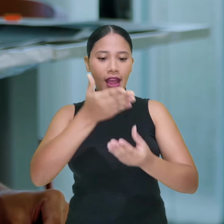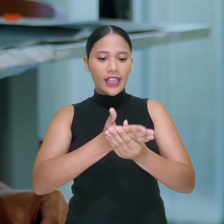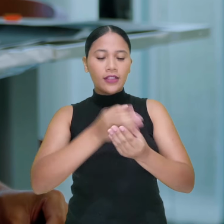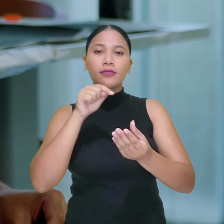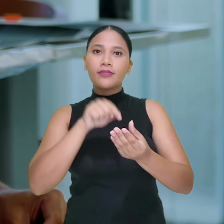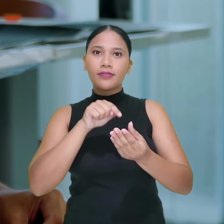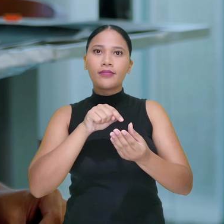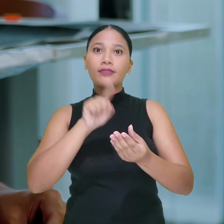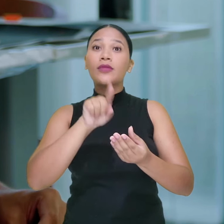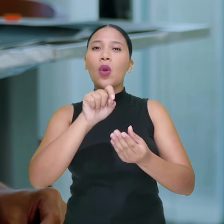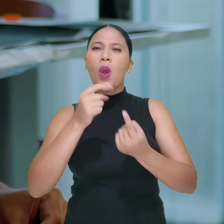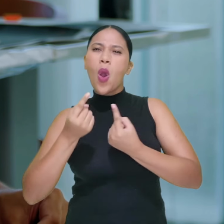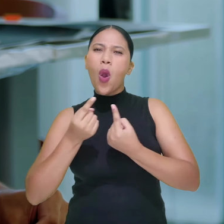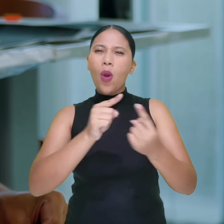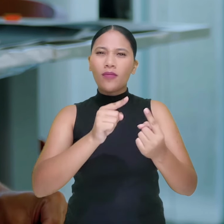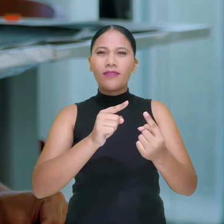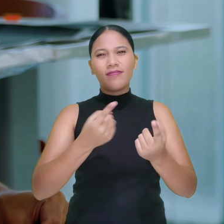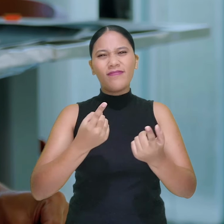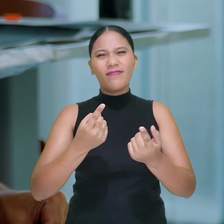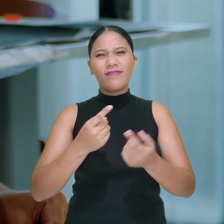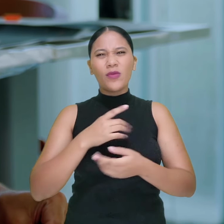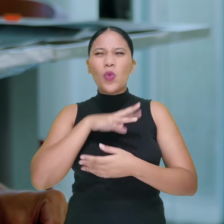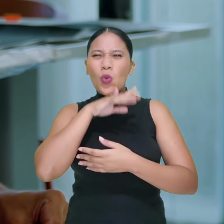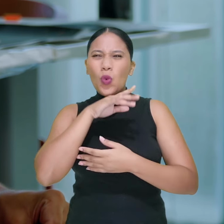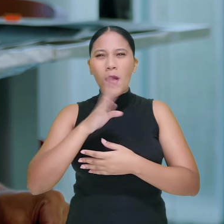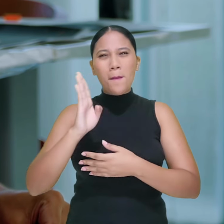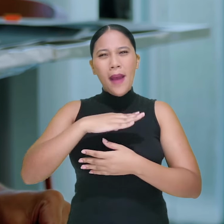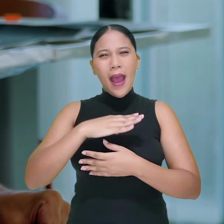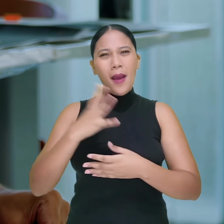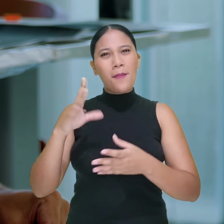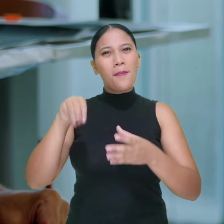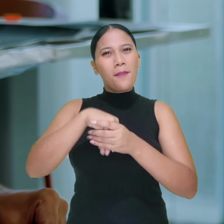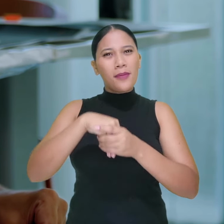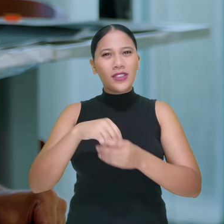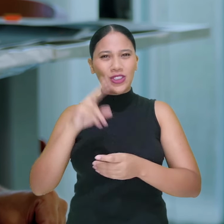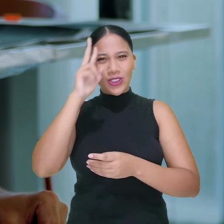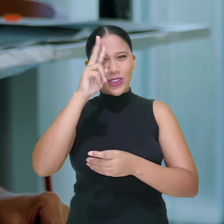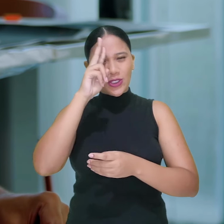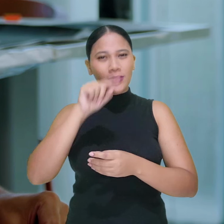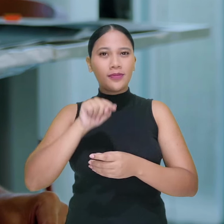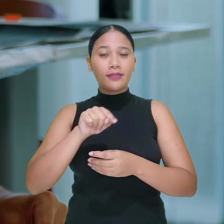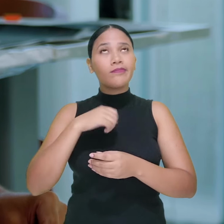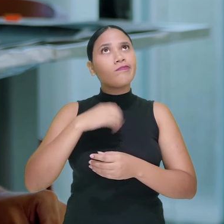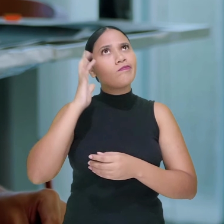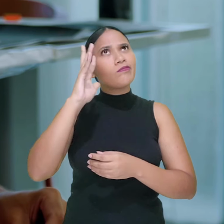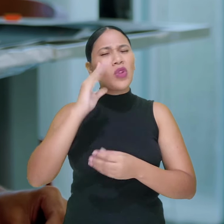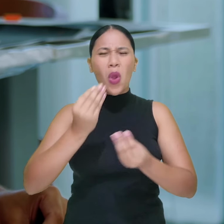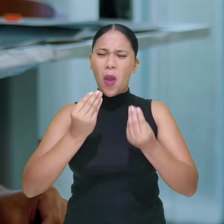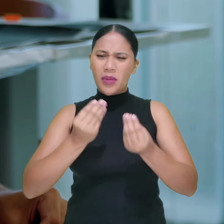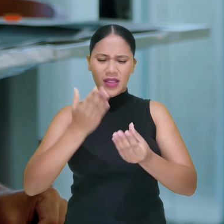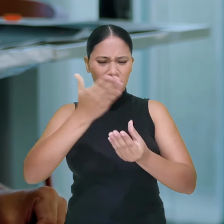Quando eu imagino o arquivo sendo o inimigo de Revenguê, o inimigo de plein air, eu